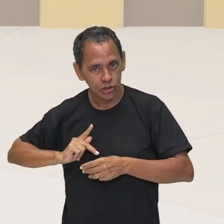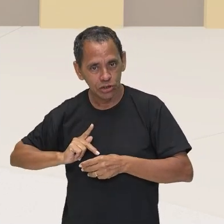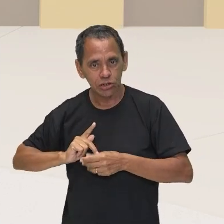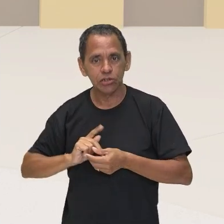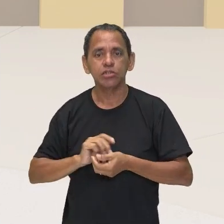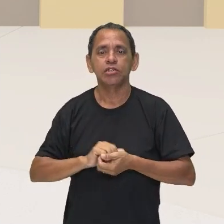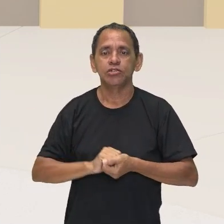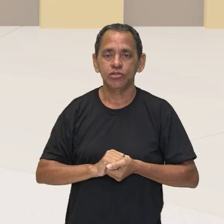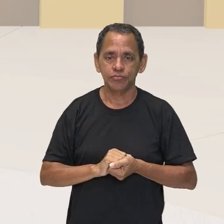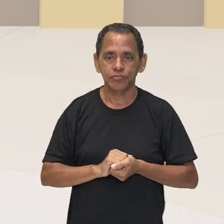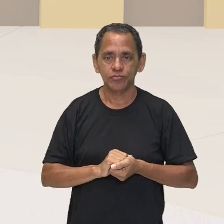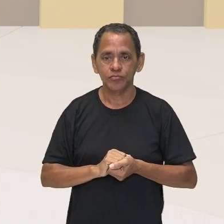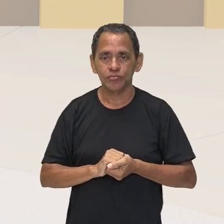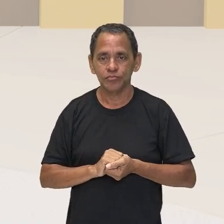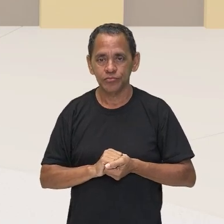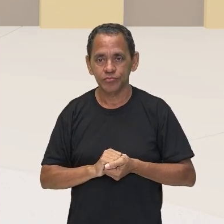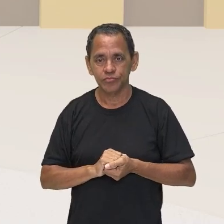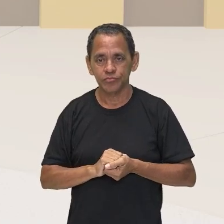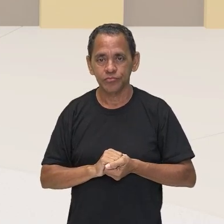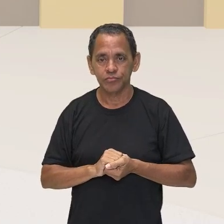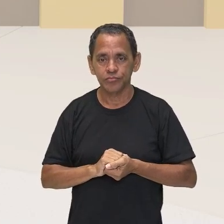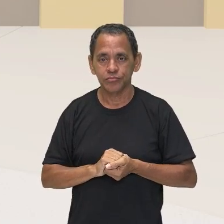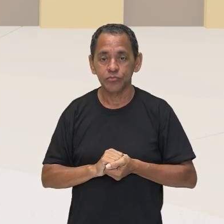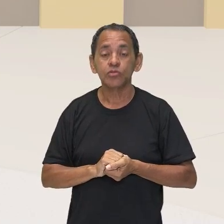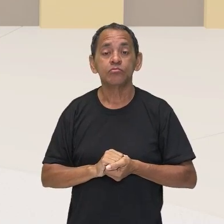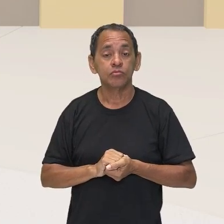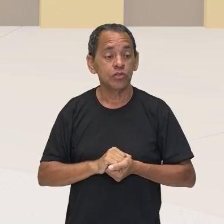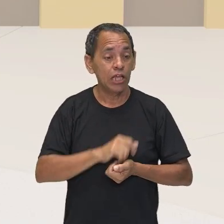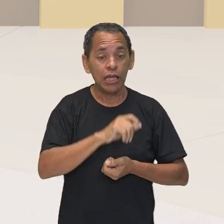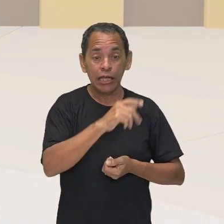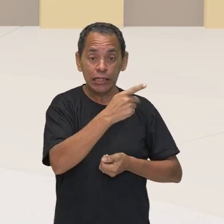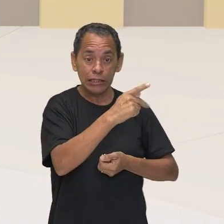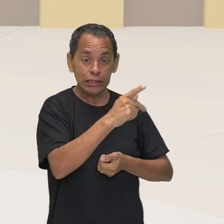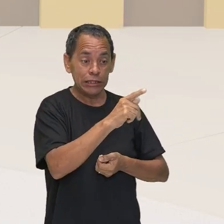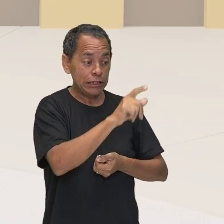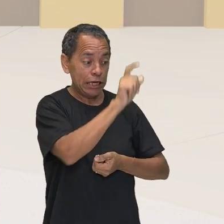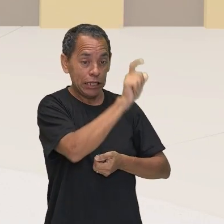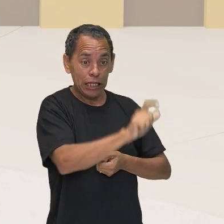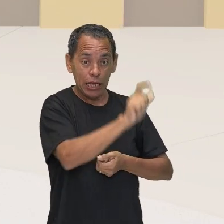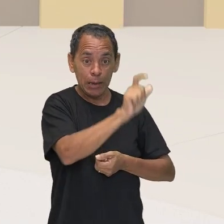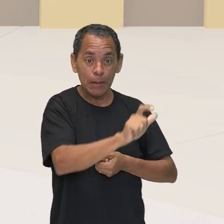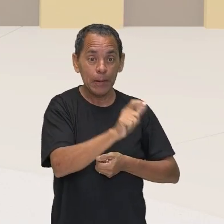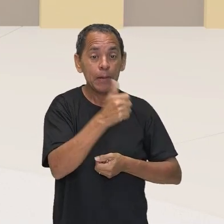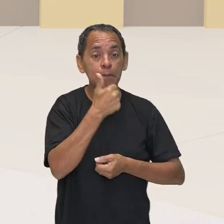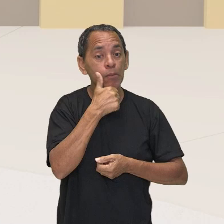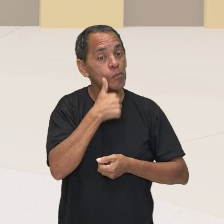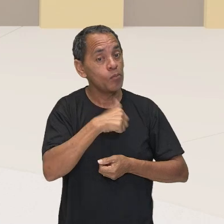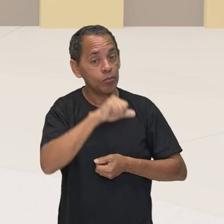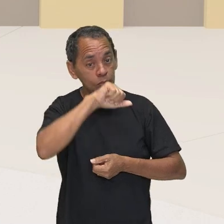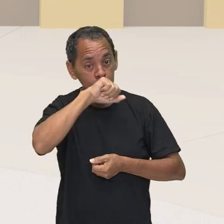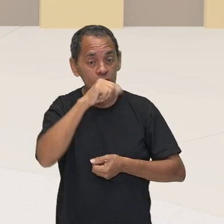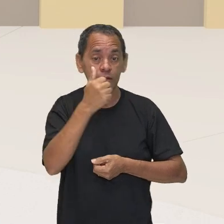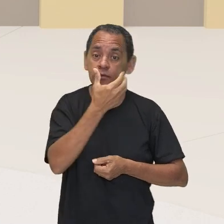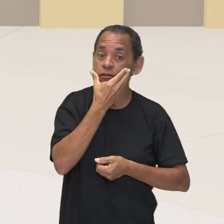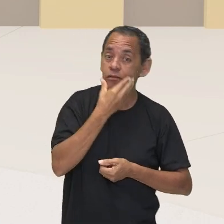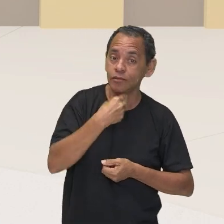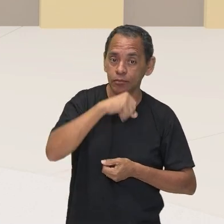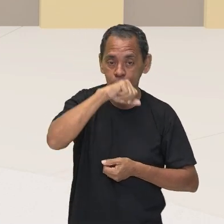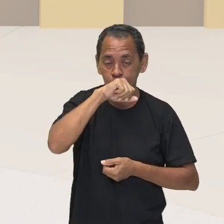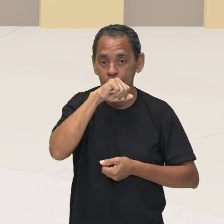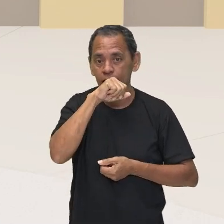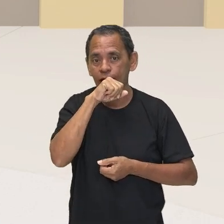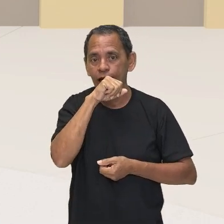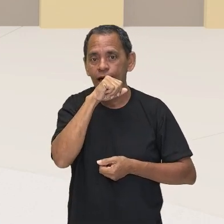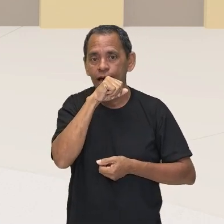os seus pais, os pais de Sônia, eles eram analfabetos, mas aos 10 anos ela saiu da